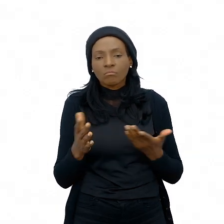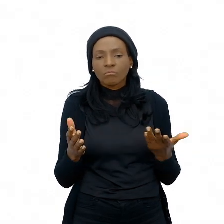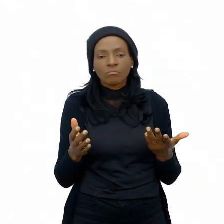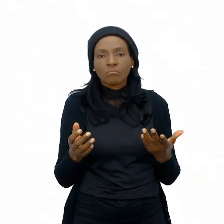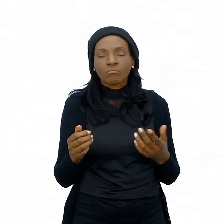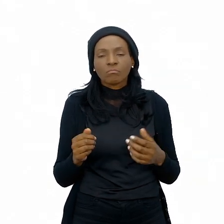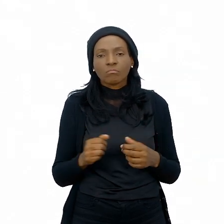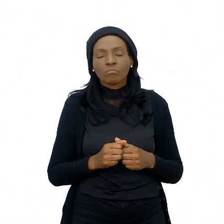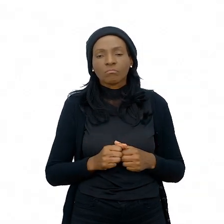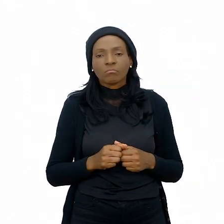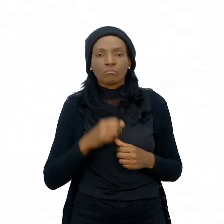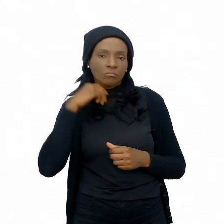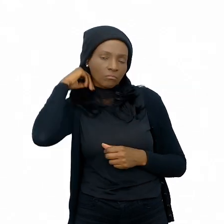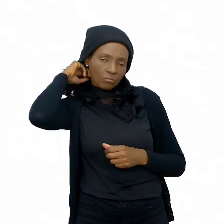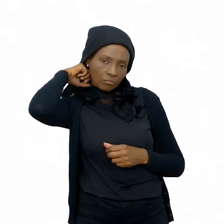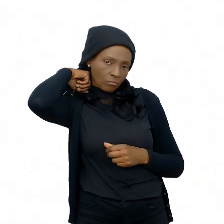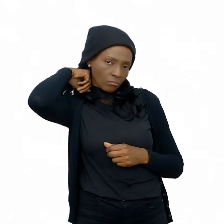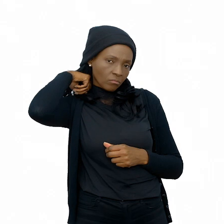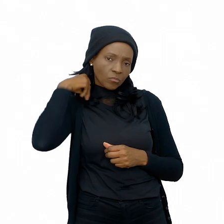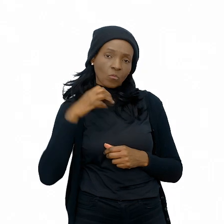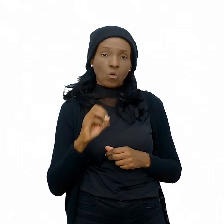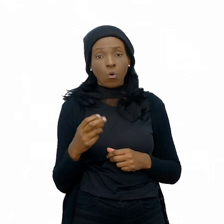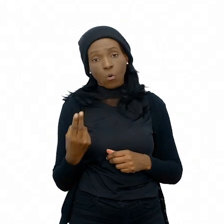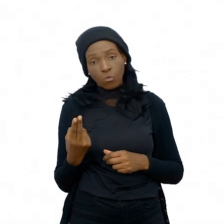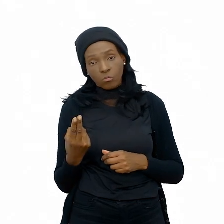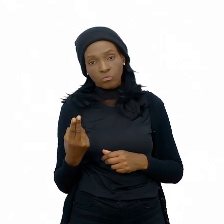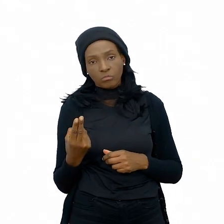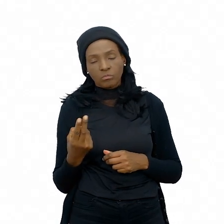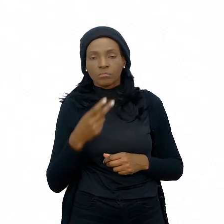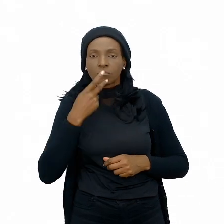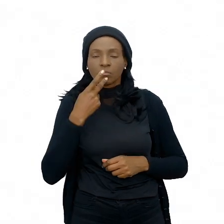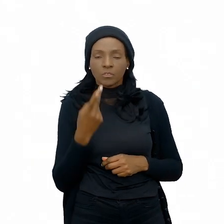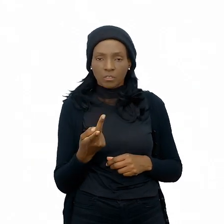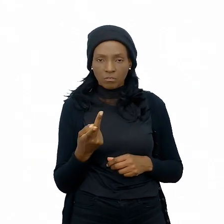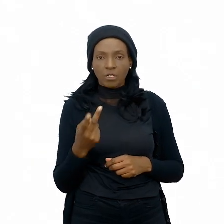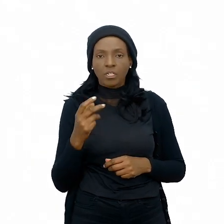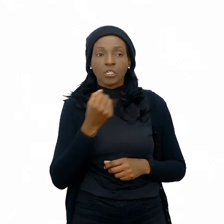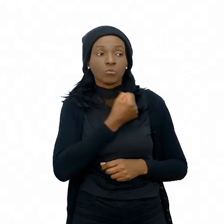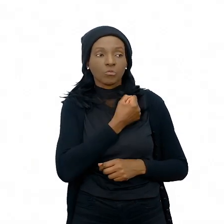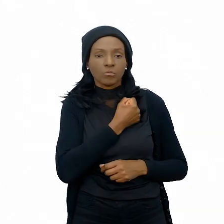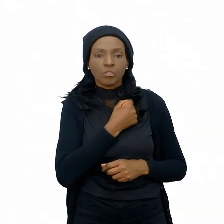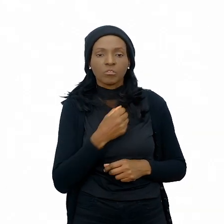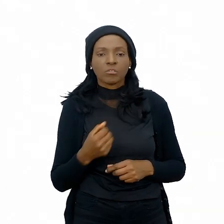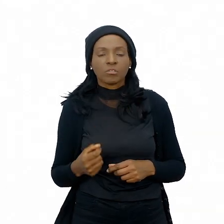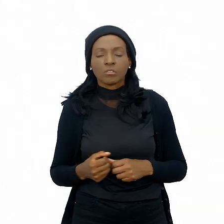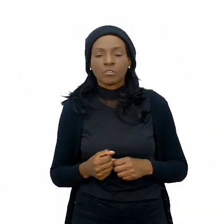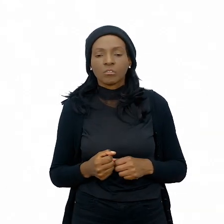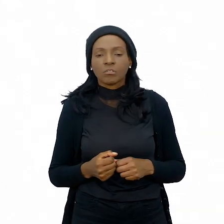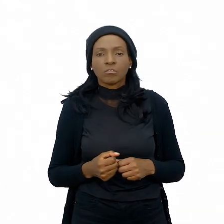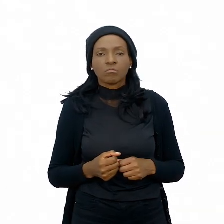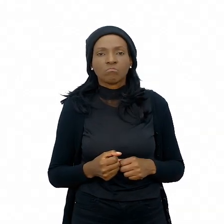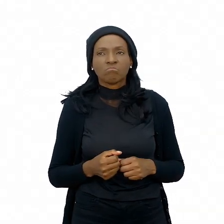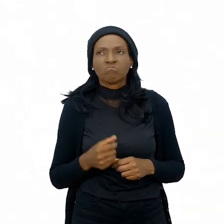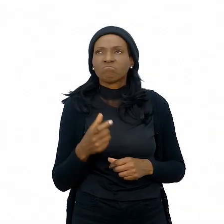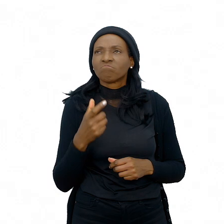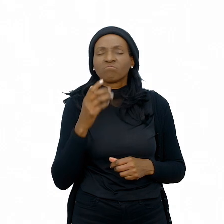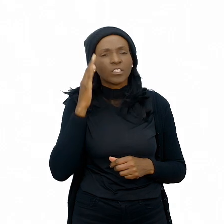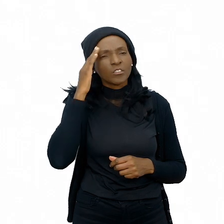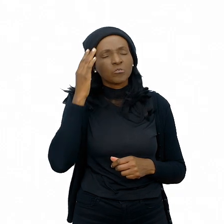algarismo propriamente. Ou seja, ao dizer o número, não há pistas da sua